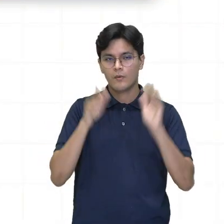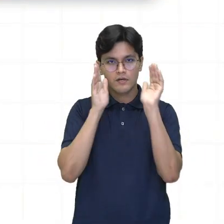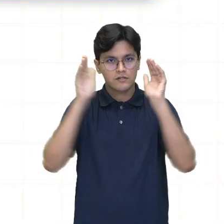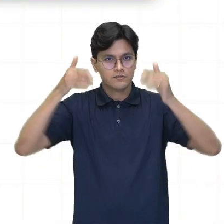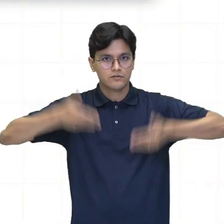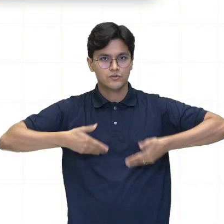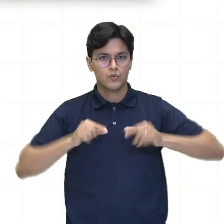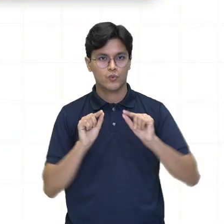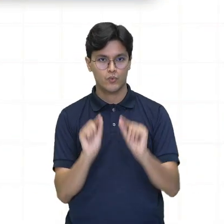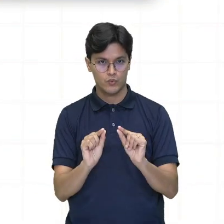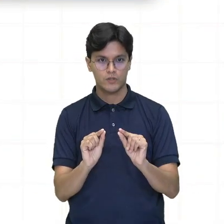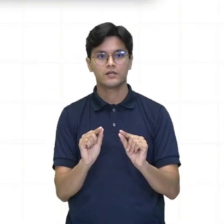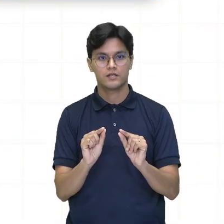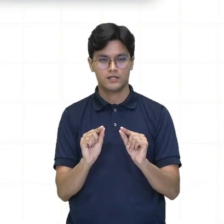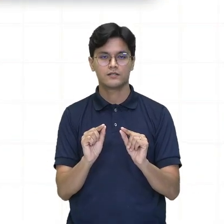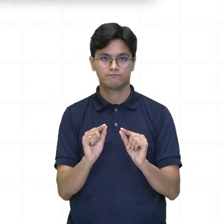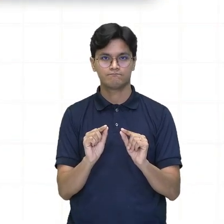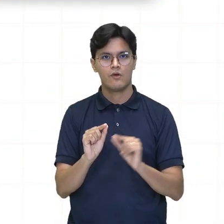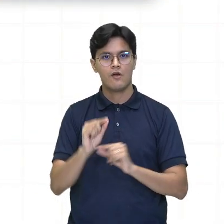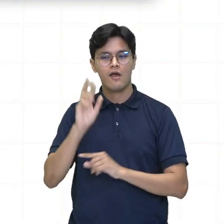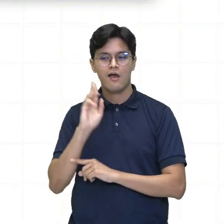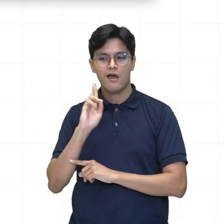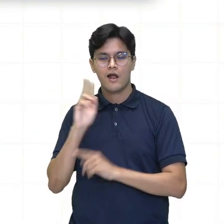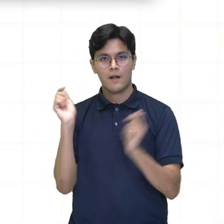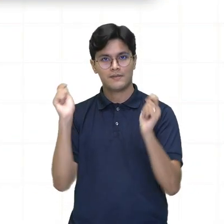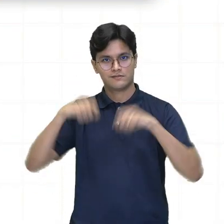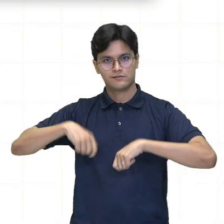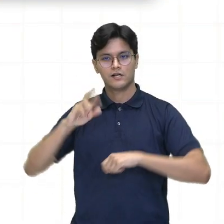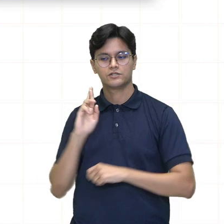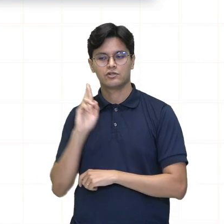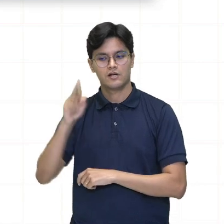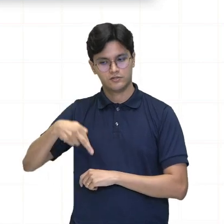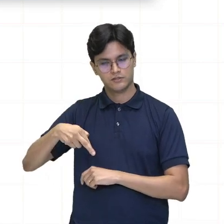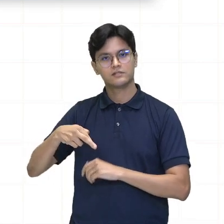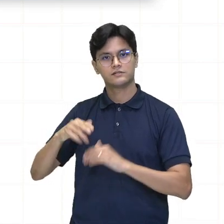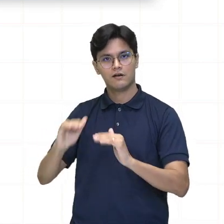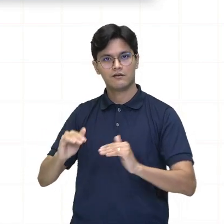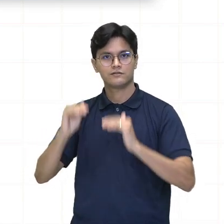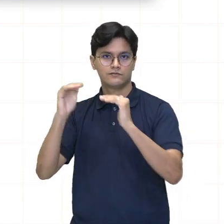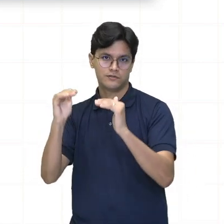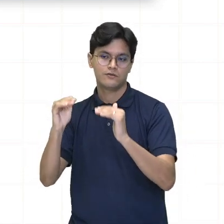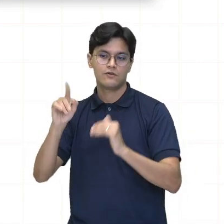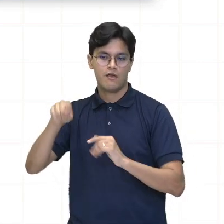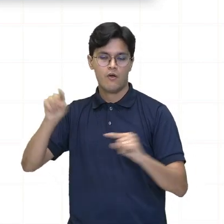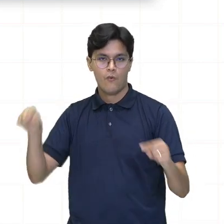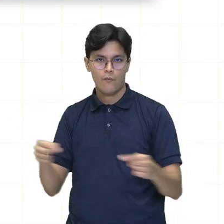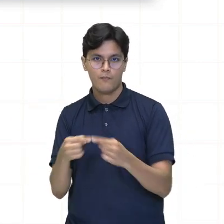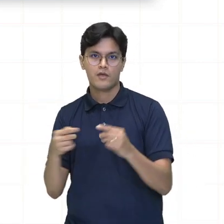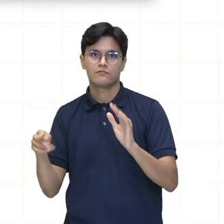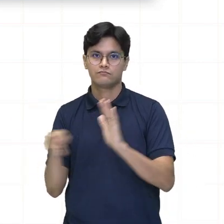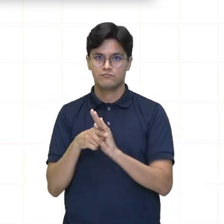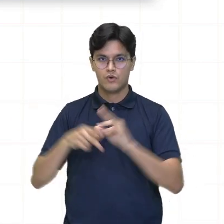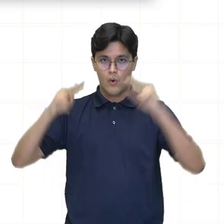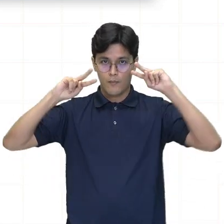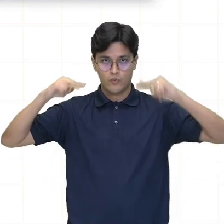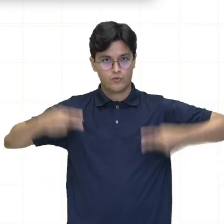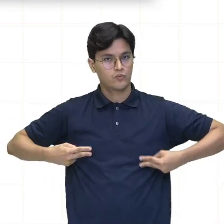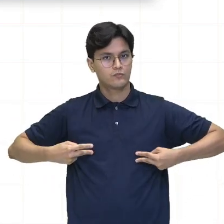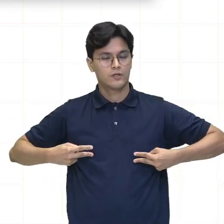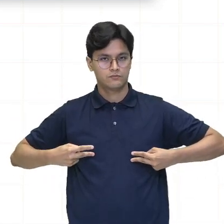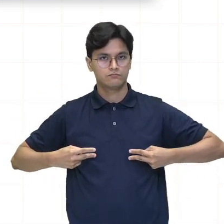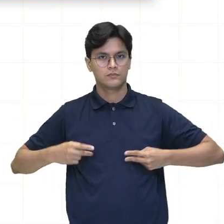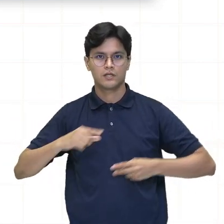a exaltação da racionalidade, que é um atributo do homem. De todos os seres vivos, o